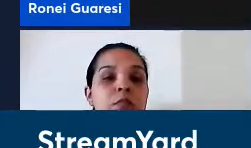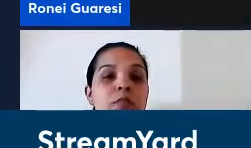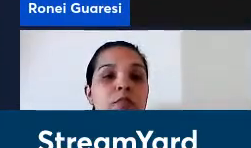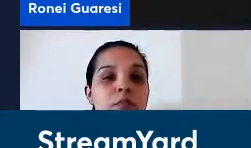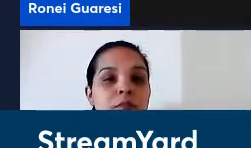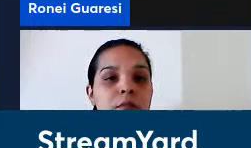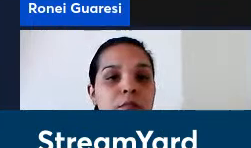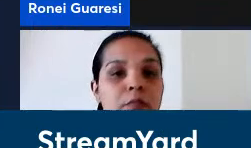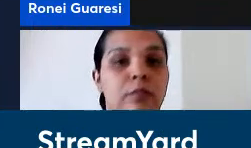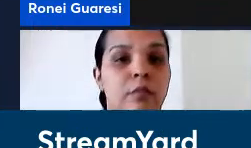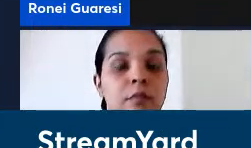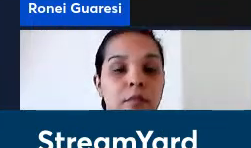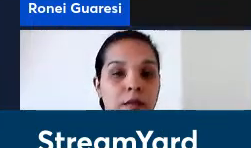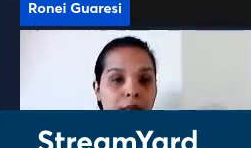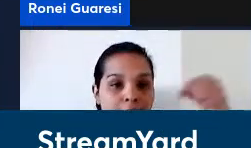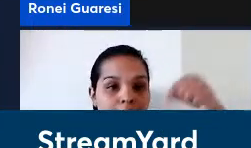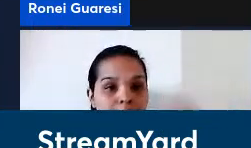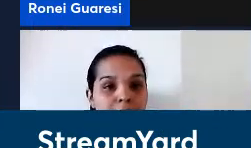aqui, especialmente,